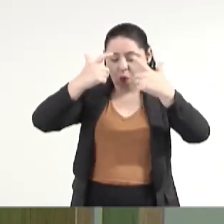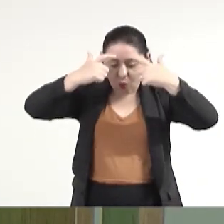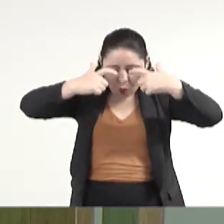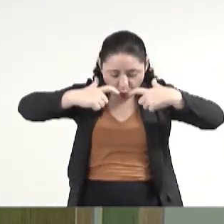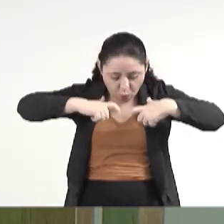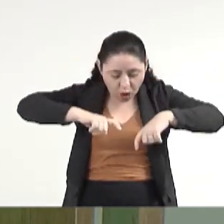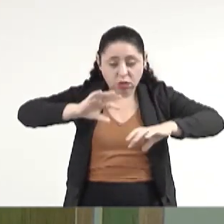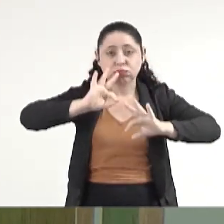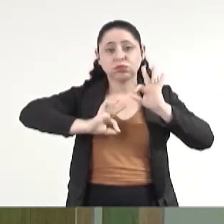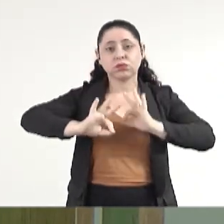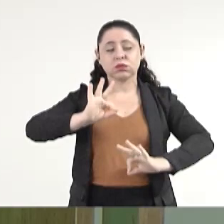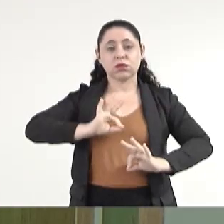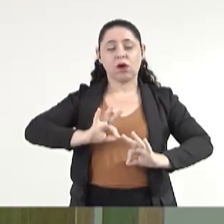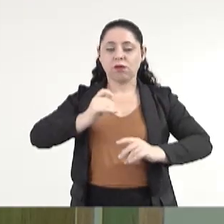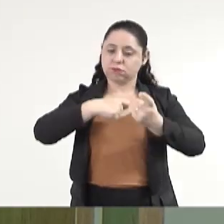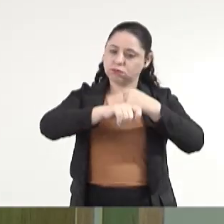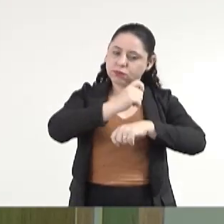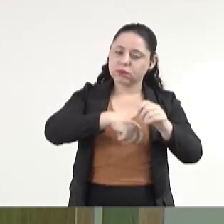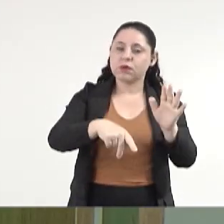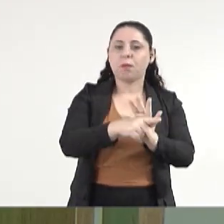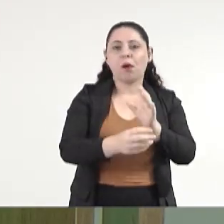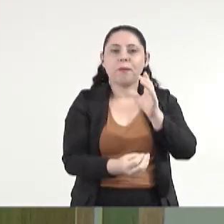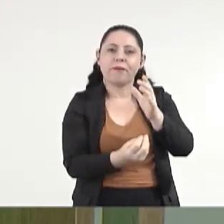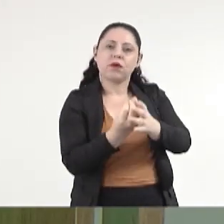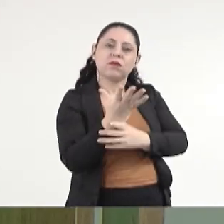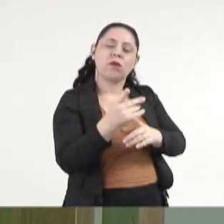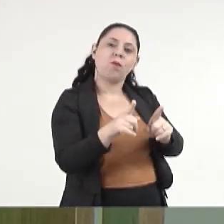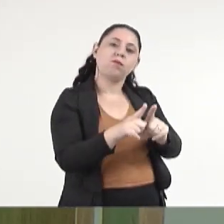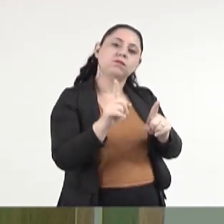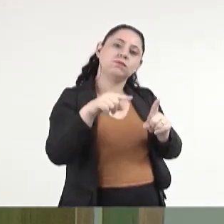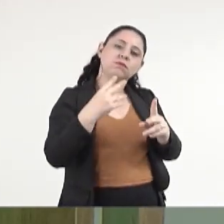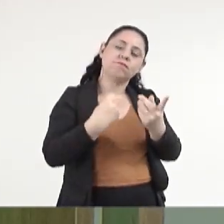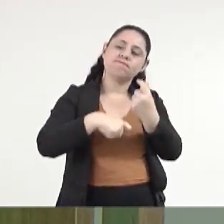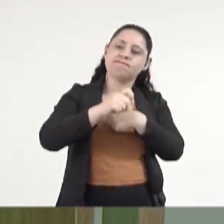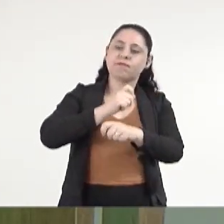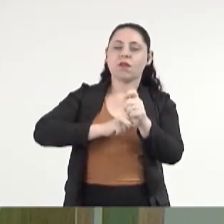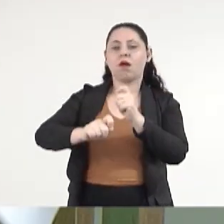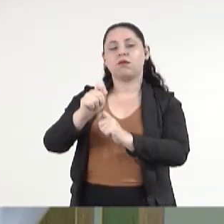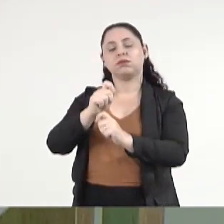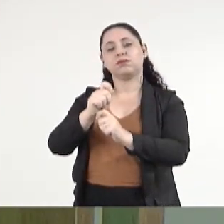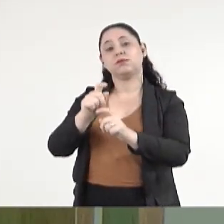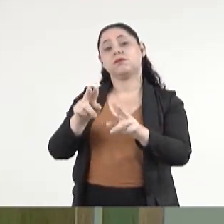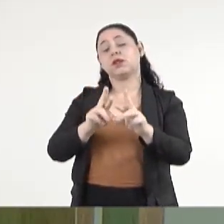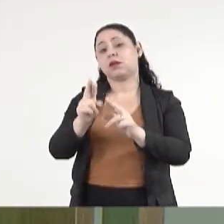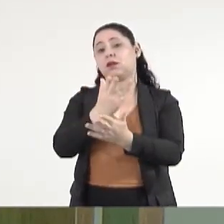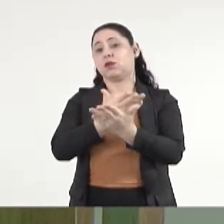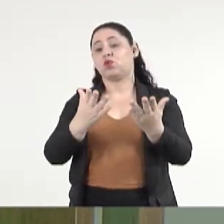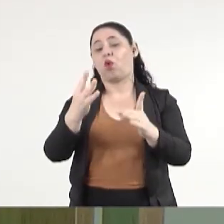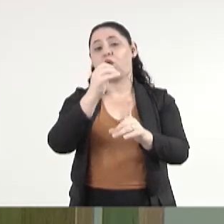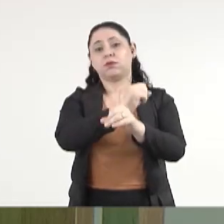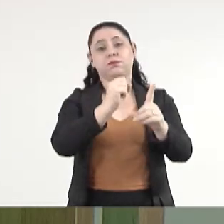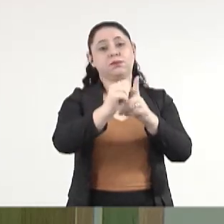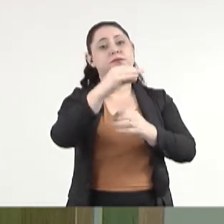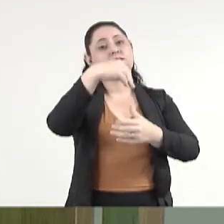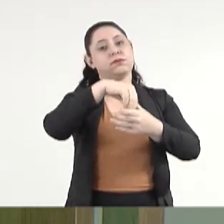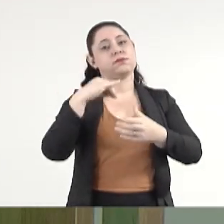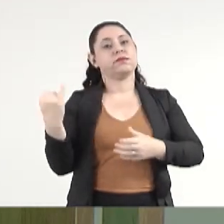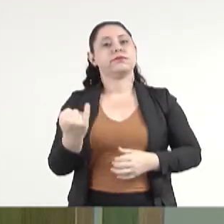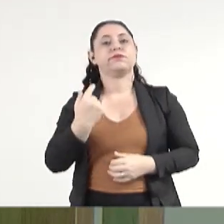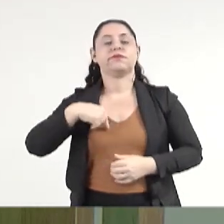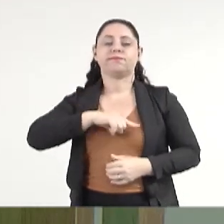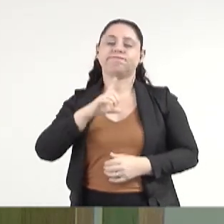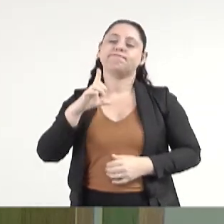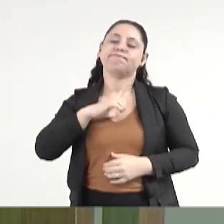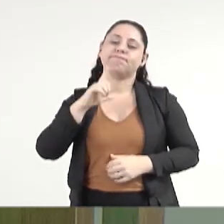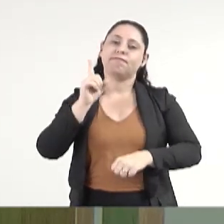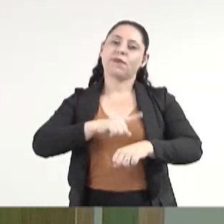se vestir, numa forma de produção econômica, criativa. Então, ela envolve muitos elementos da sociedade que é importante a